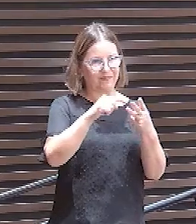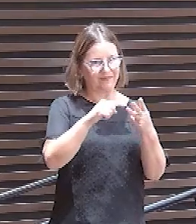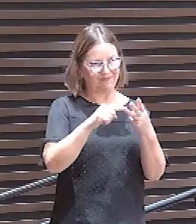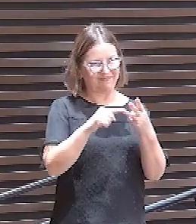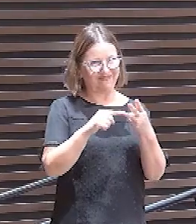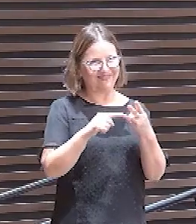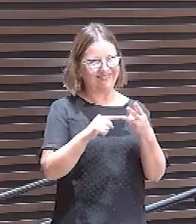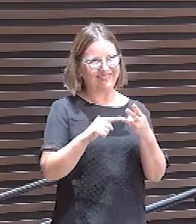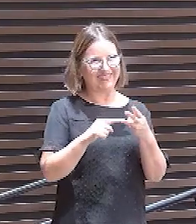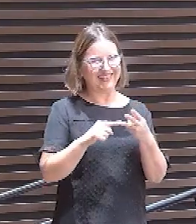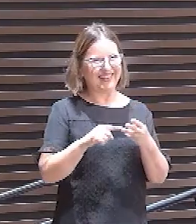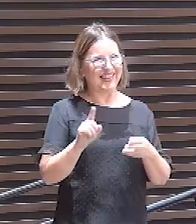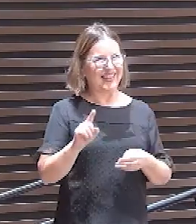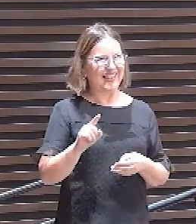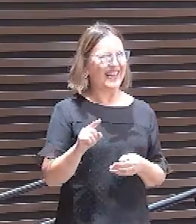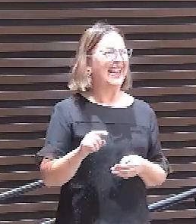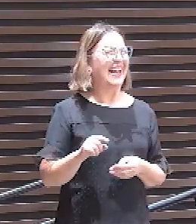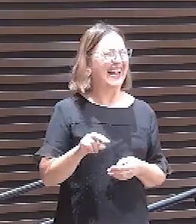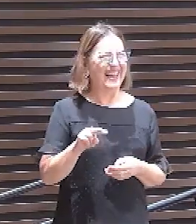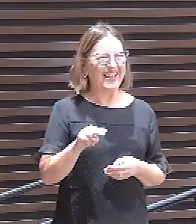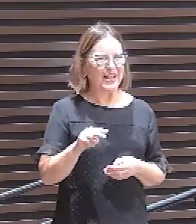presbiteriano, mas